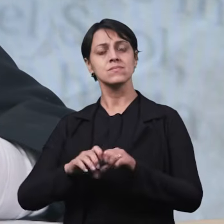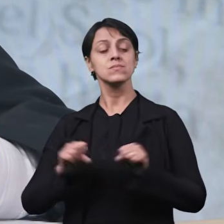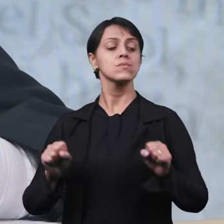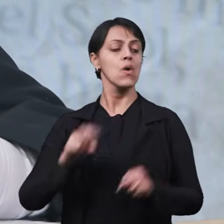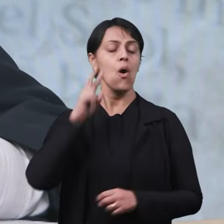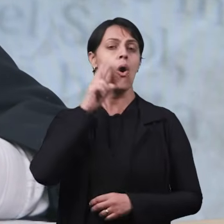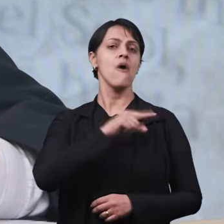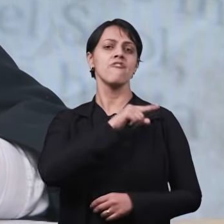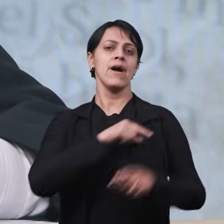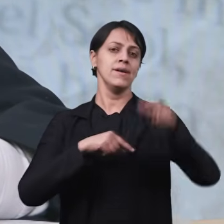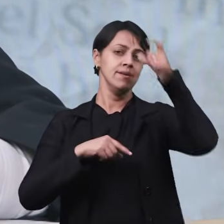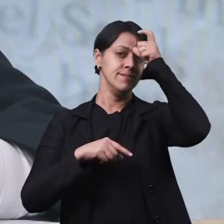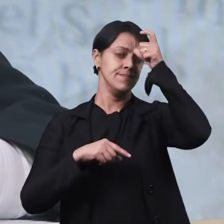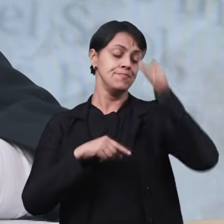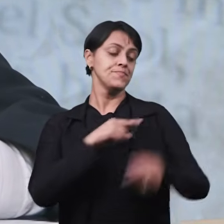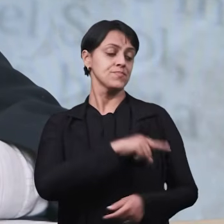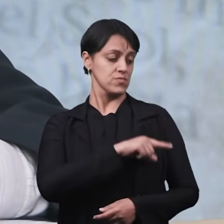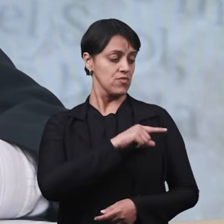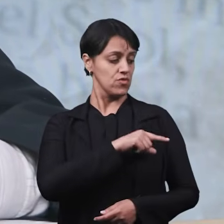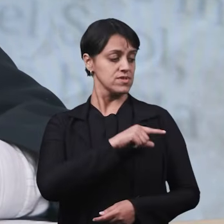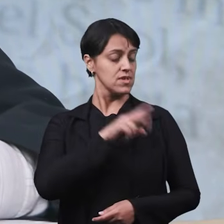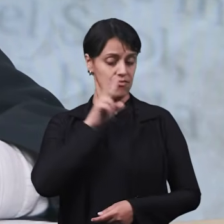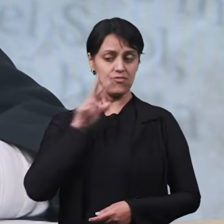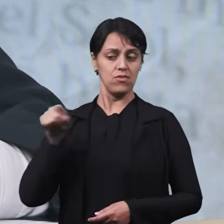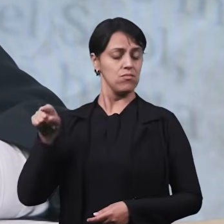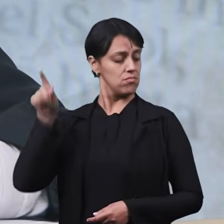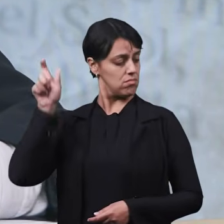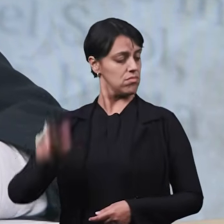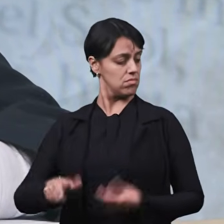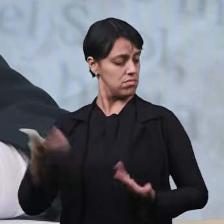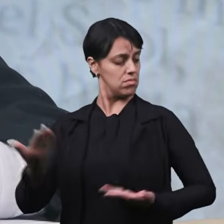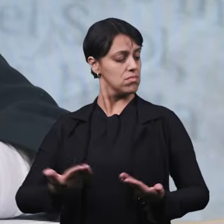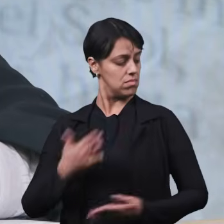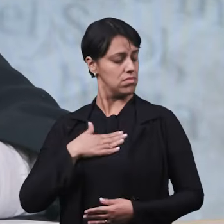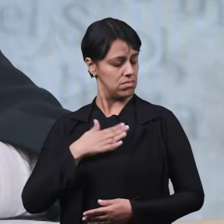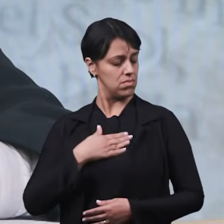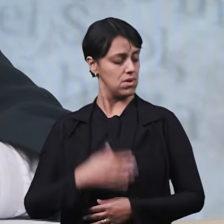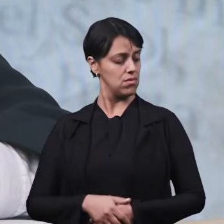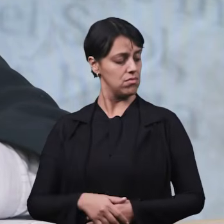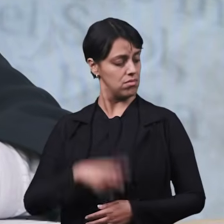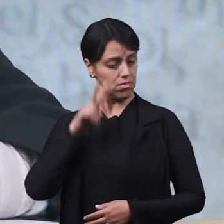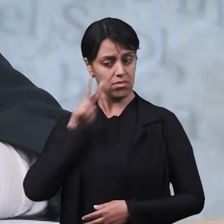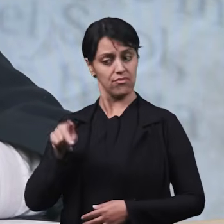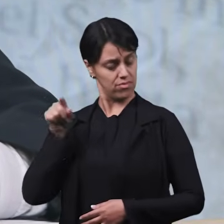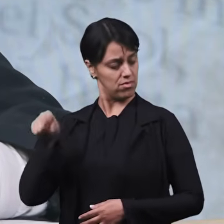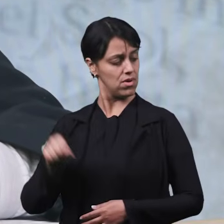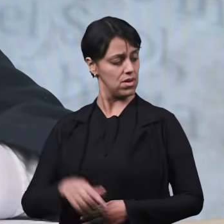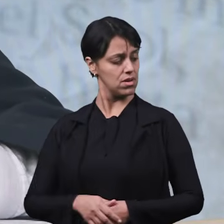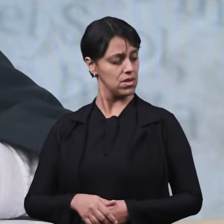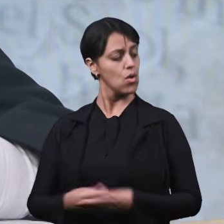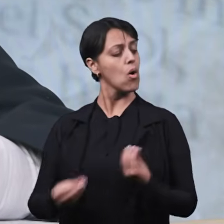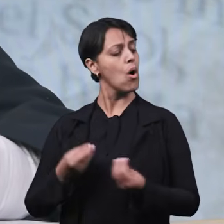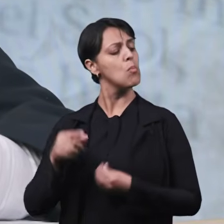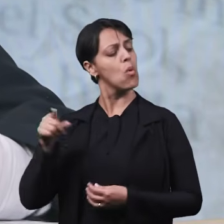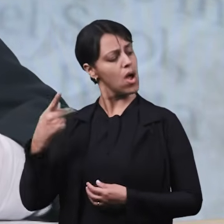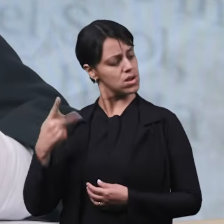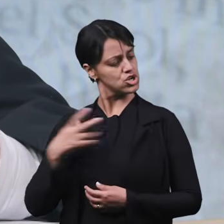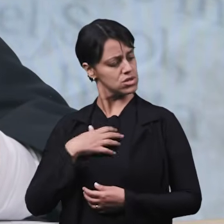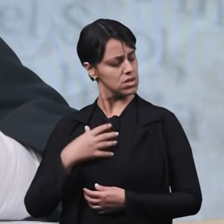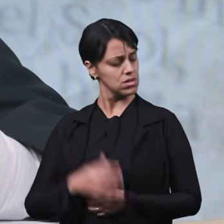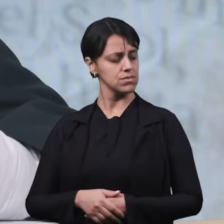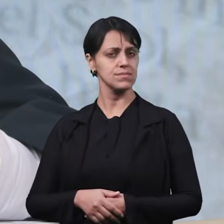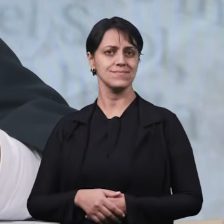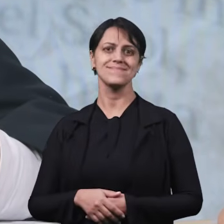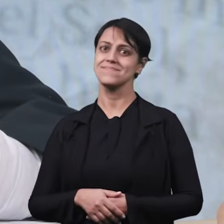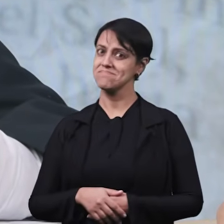nossas almas e dizer assim: você viu meu servo Jó? Você viu como esse meu servo ele é assim? Então é o tipo